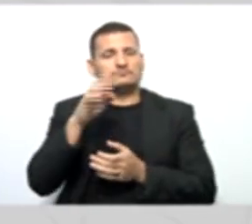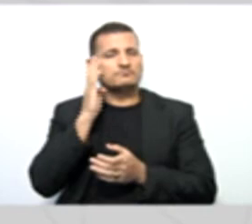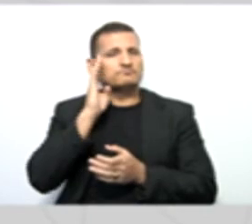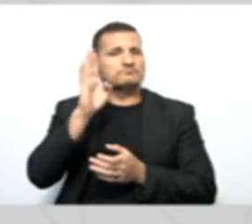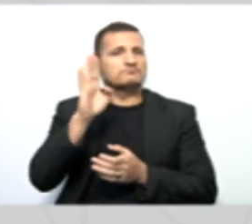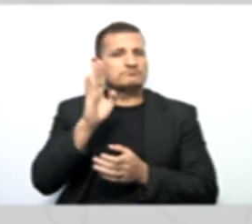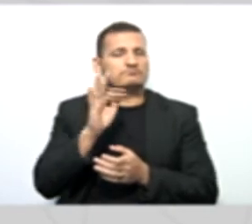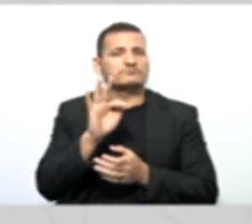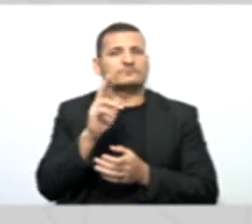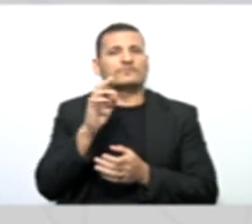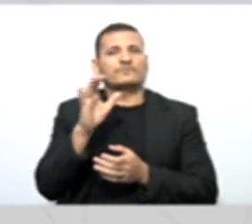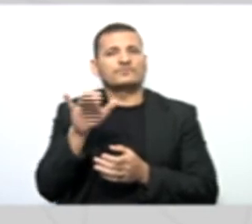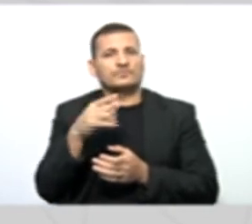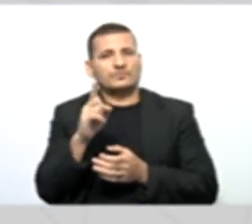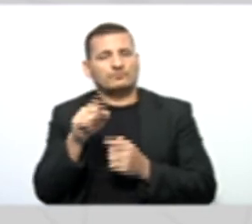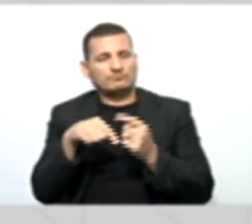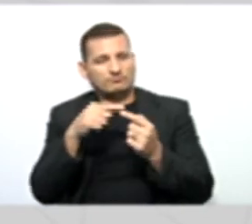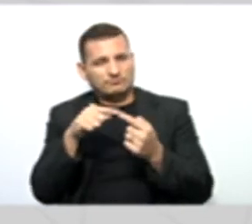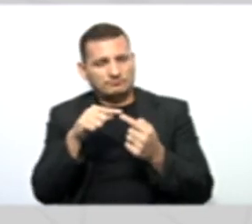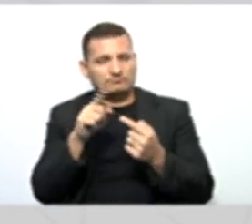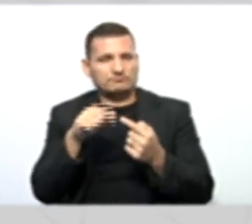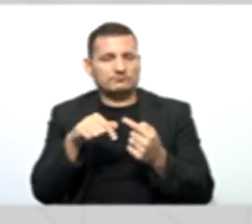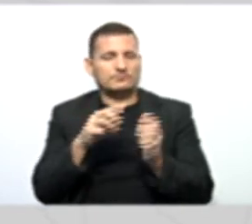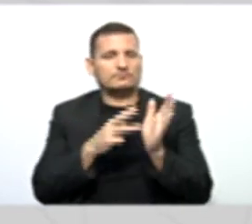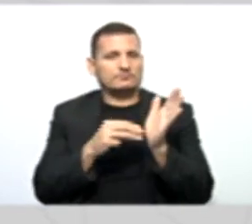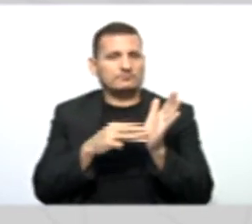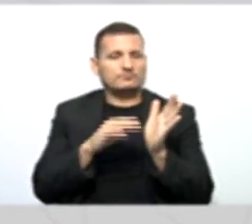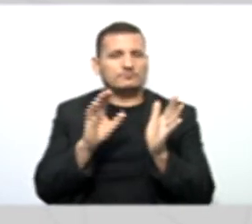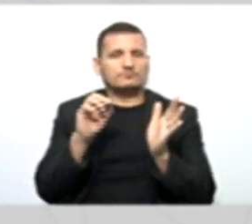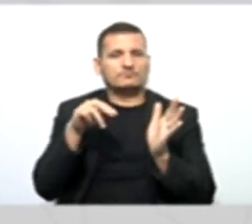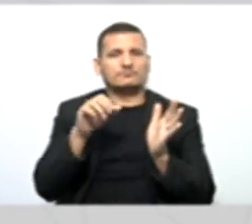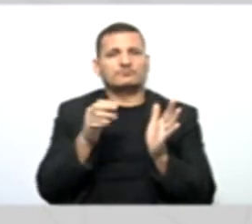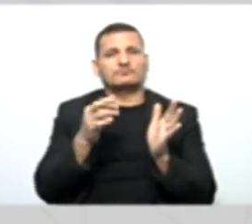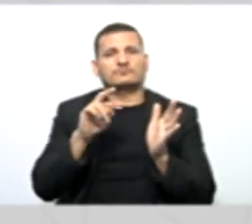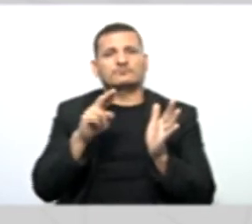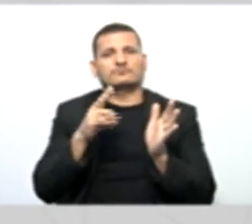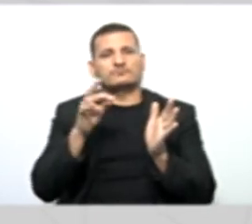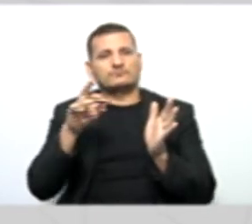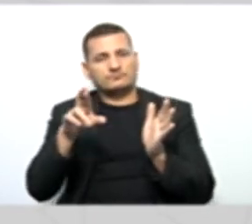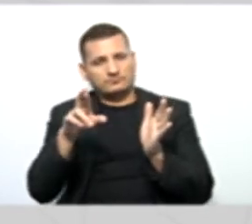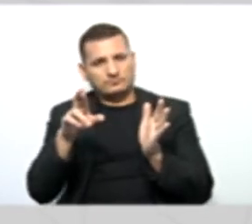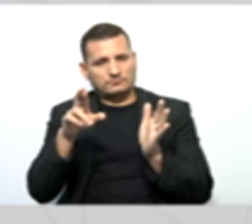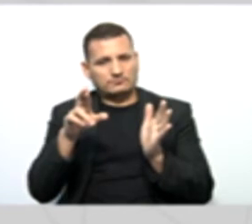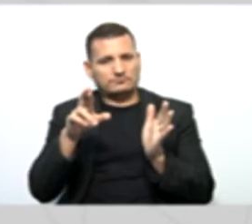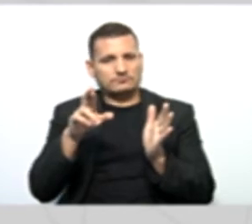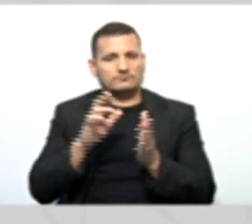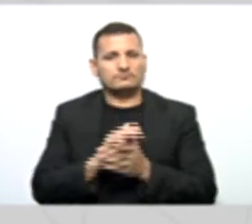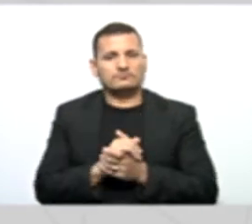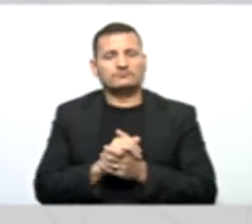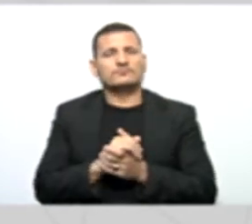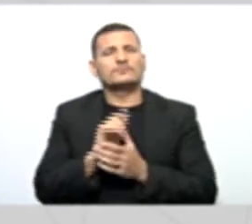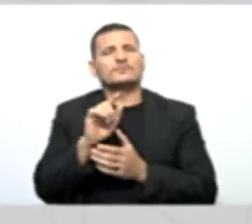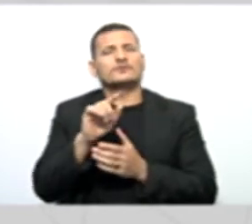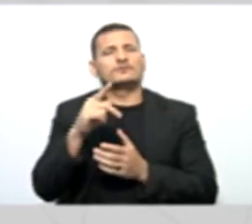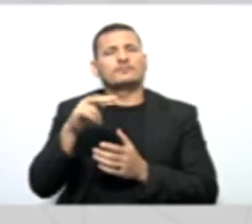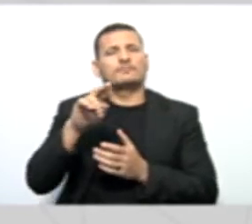método construtor, criar os objetos com base na definição pré-estabelecida. Que pré-definição é essa? Os atributos que